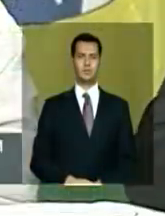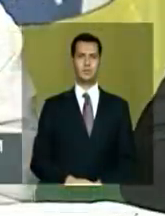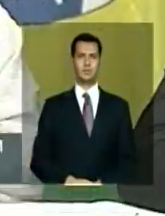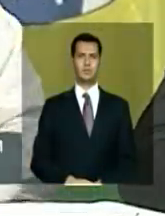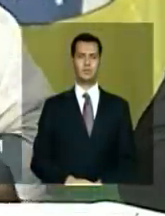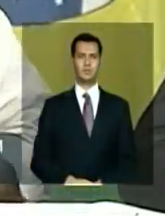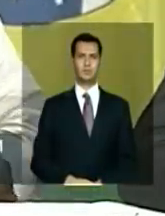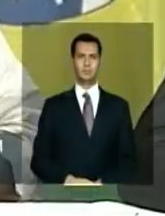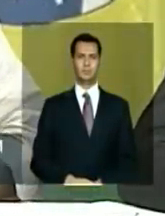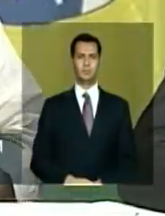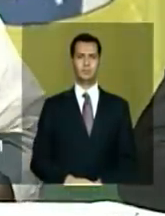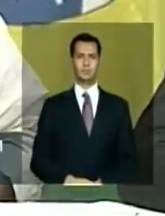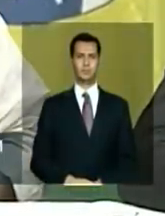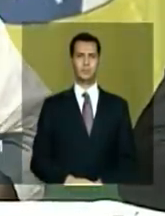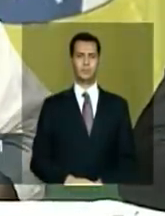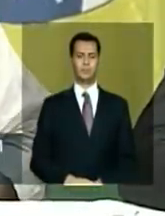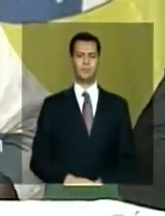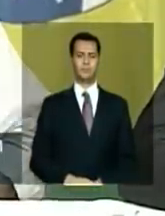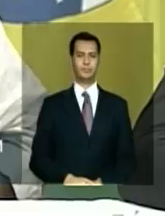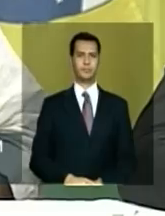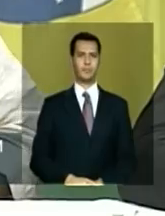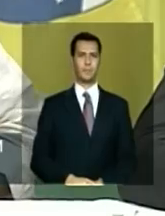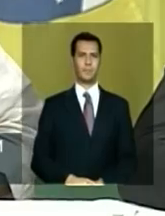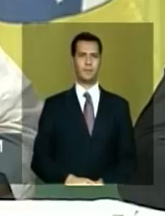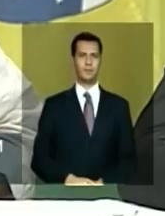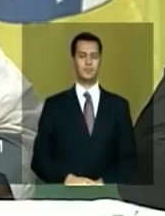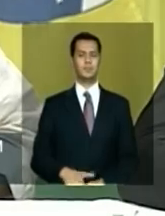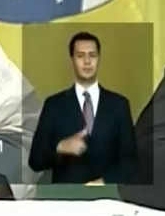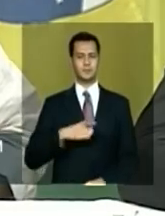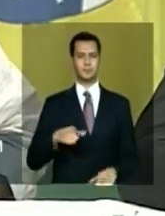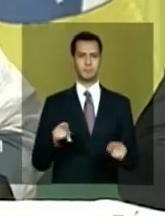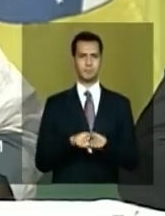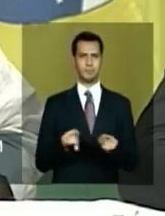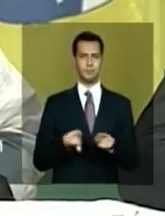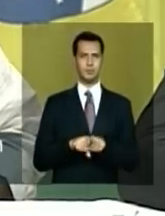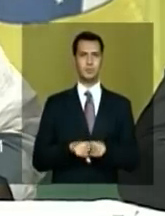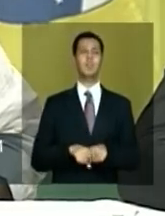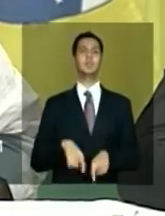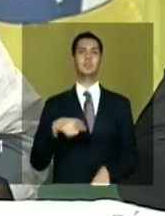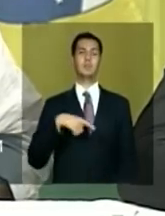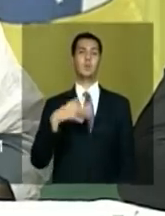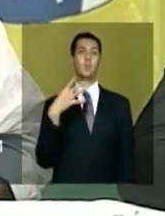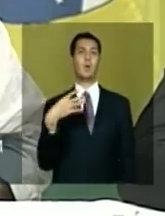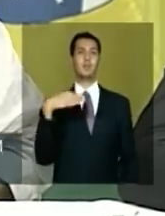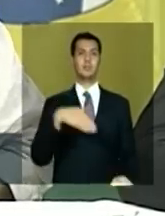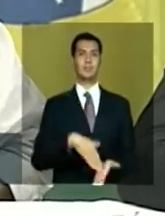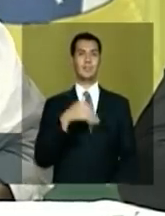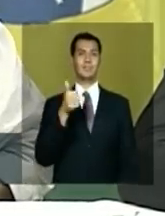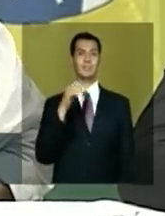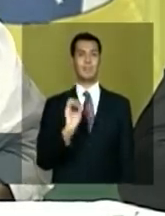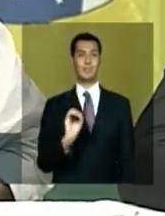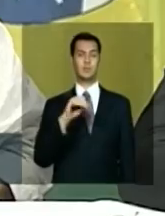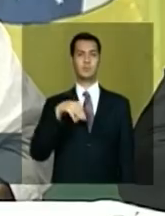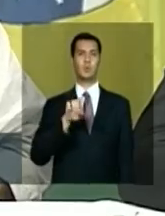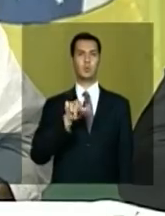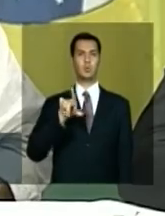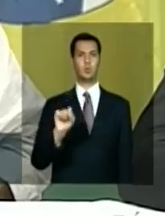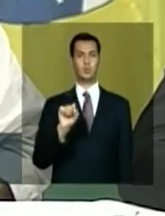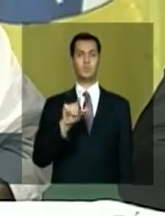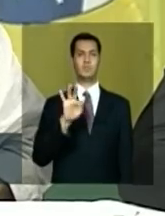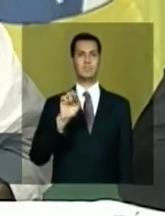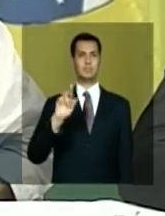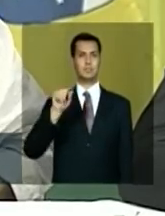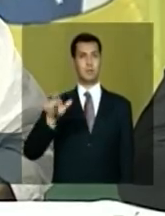Ok e tem aqui mais dois cortes de 4 a 10 mdulos fiscais nós temos 314.000